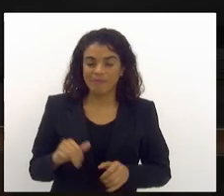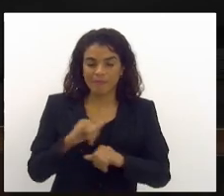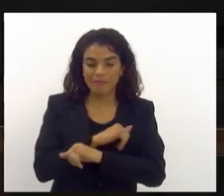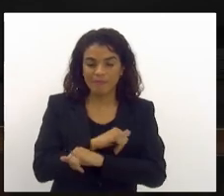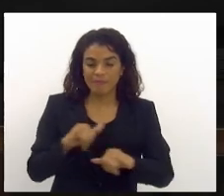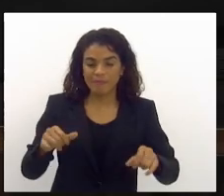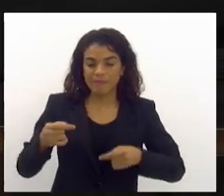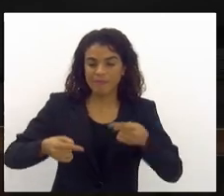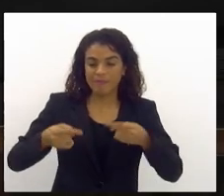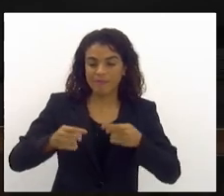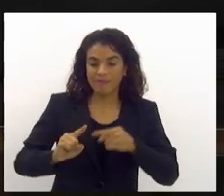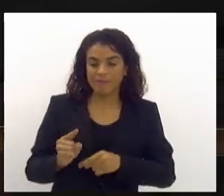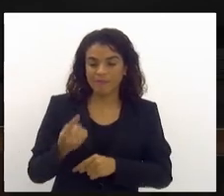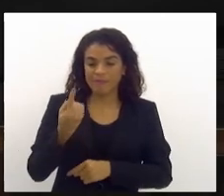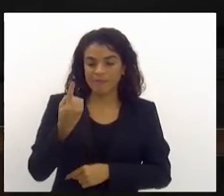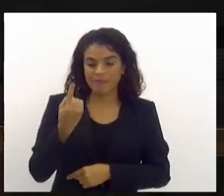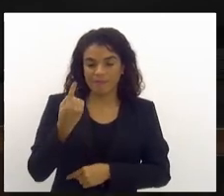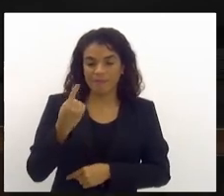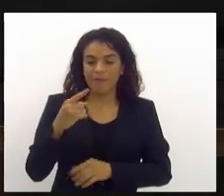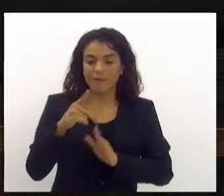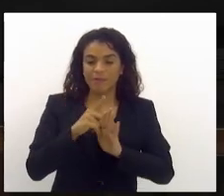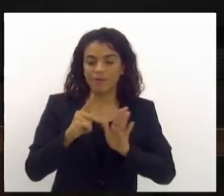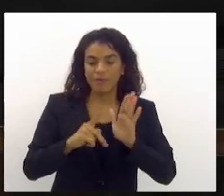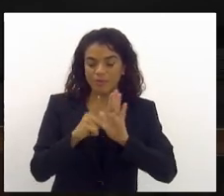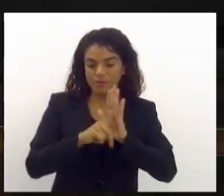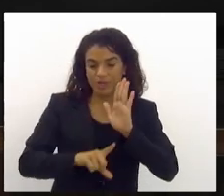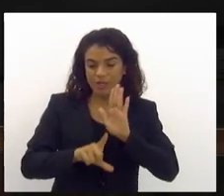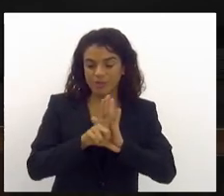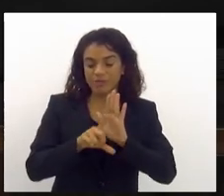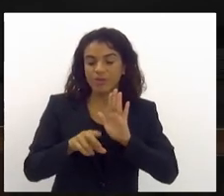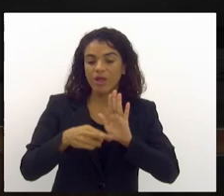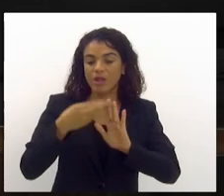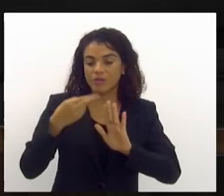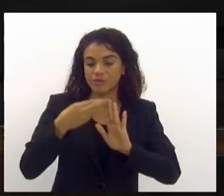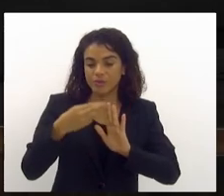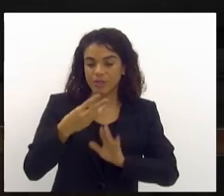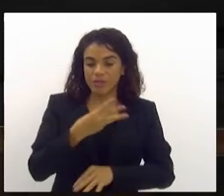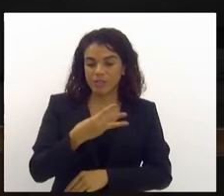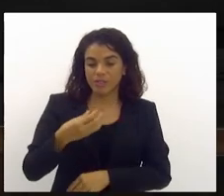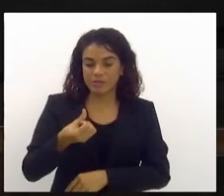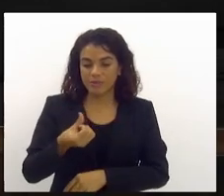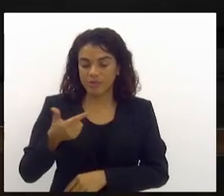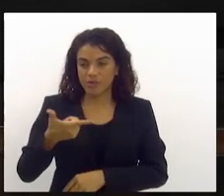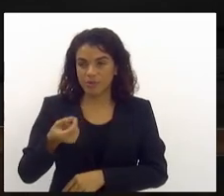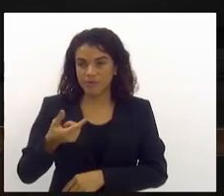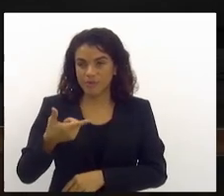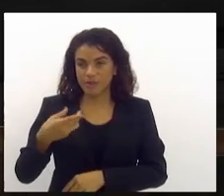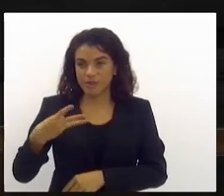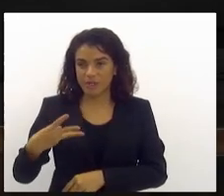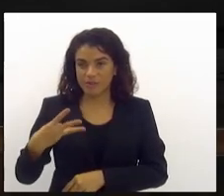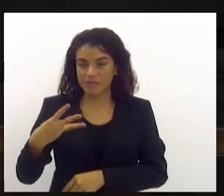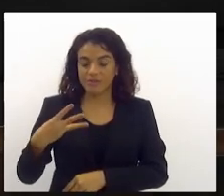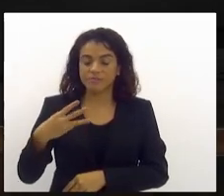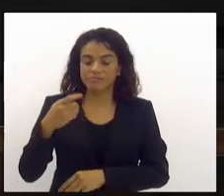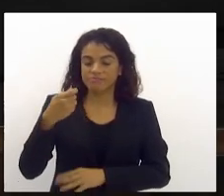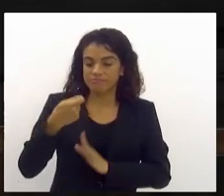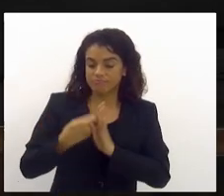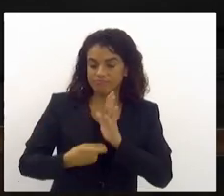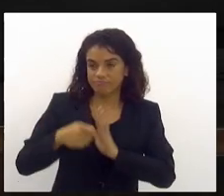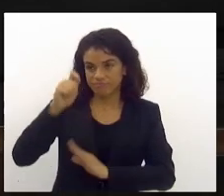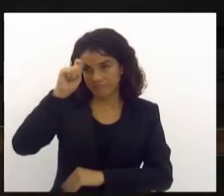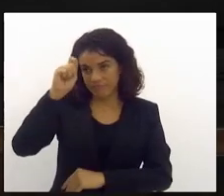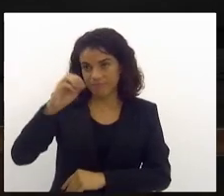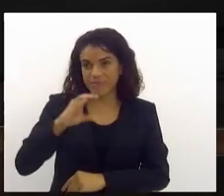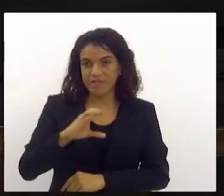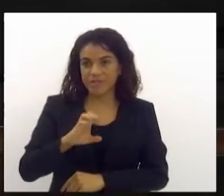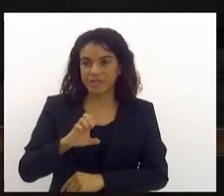Anuncio, em discussão única, projeto de resolução número 336-2023, de autoria da deputada